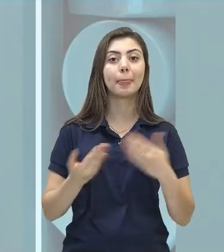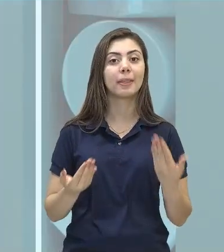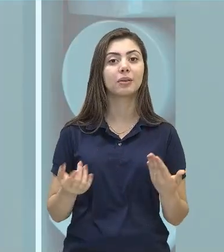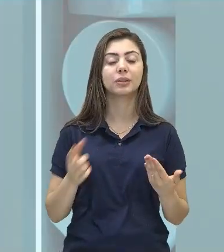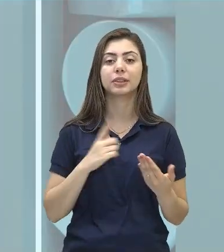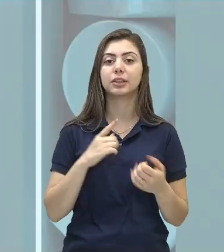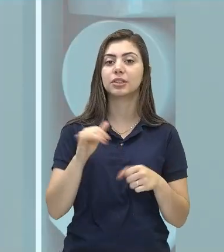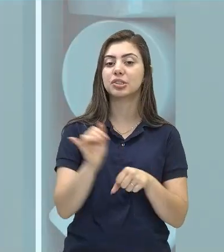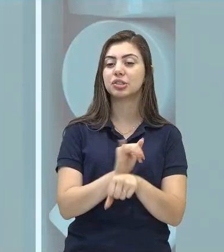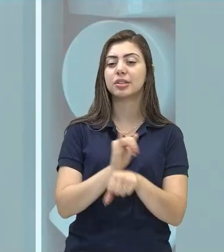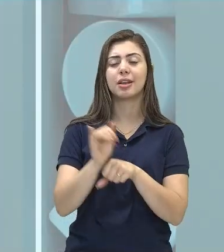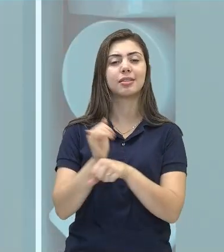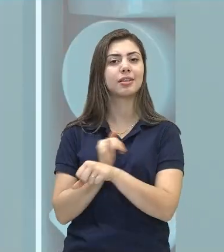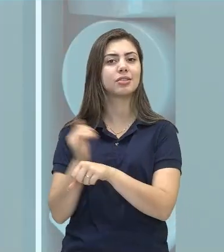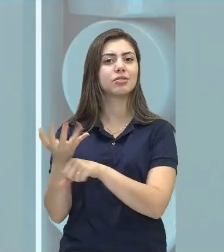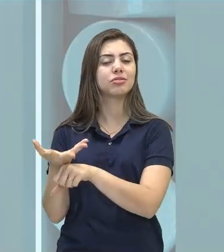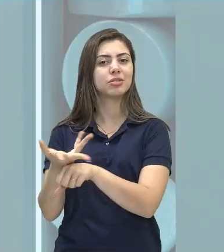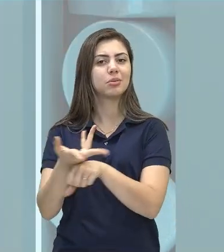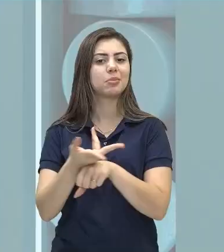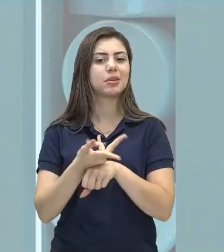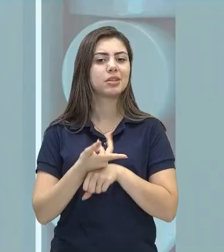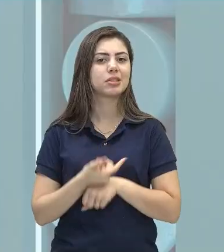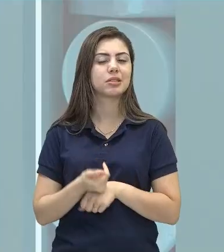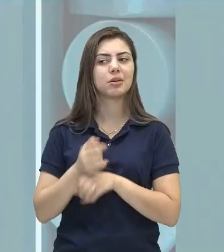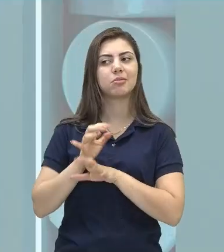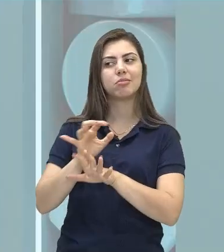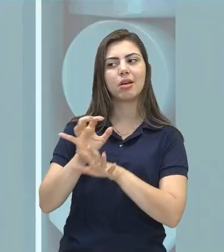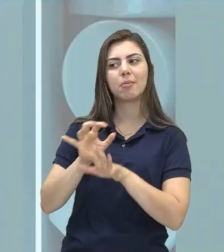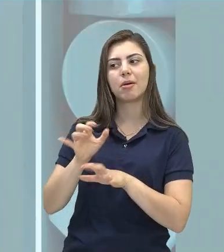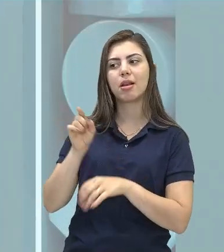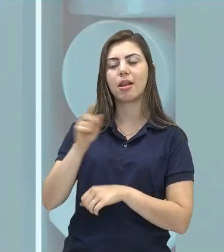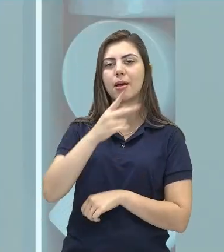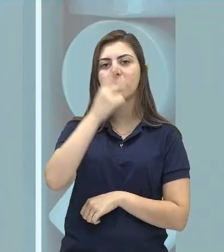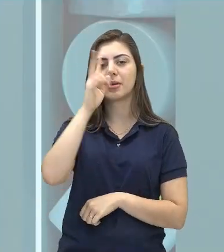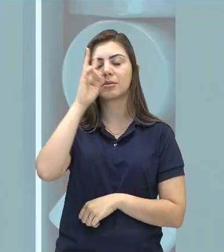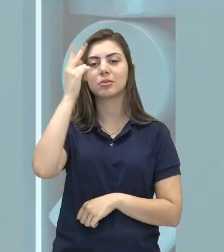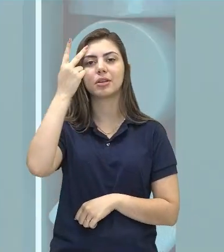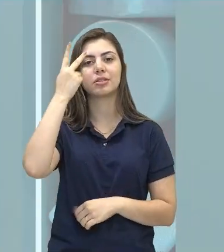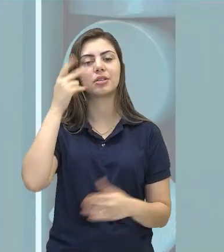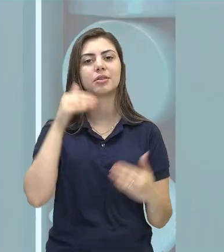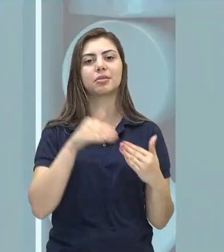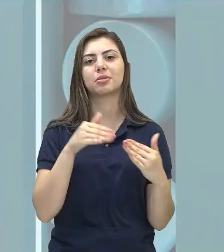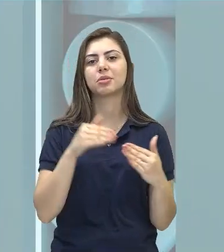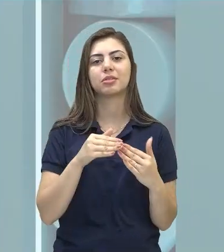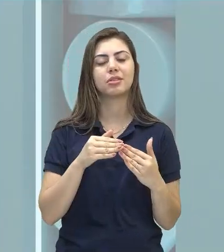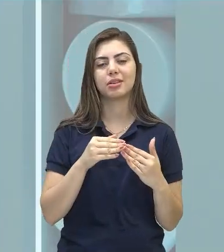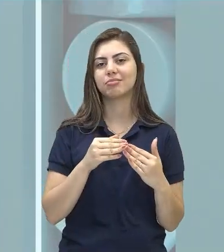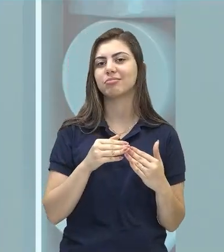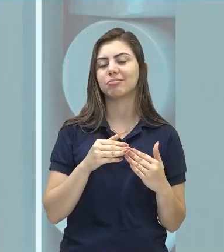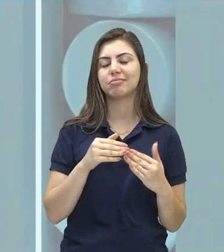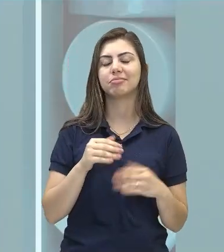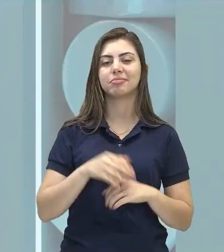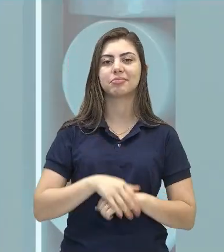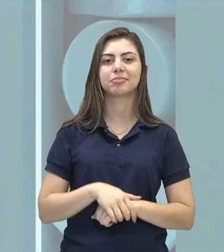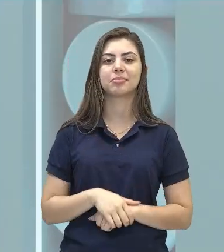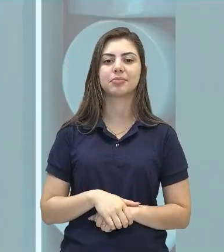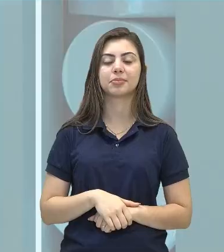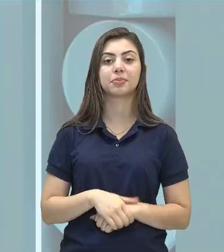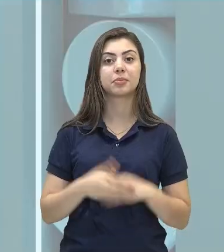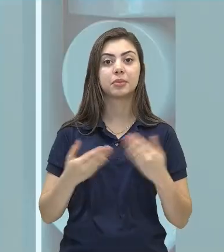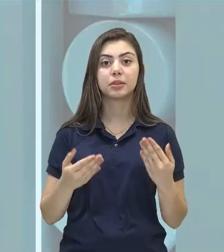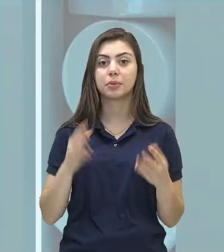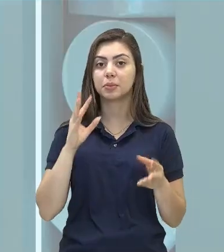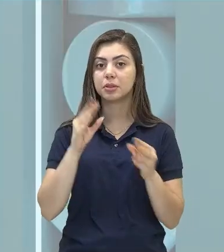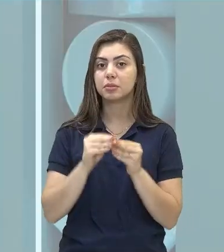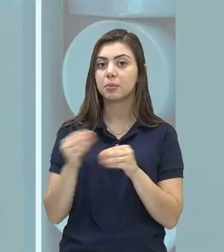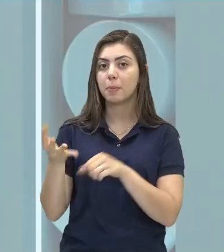estratégias persuasivas, de persuasão, de convencimento, o tempo todo no nosso dia a dia também. Então,